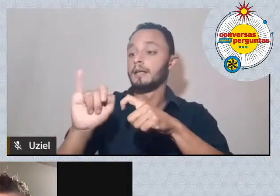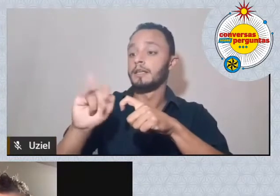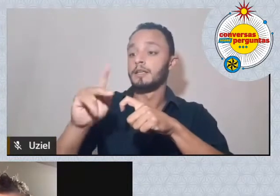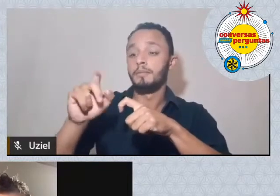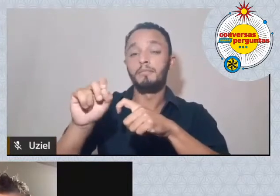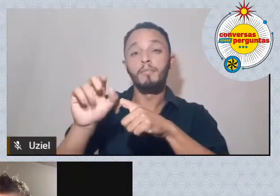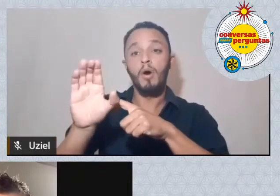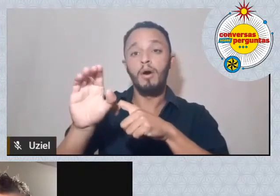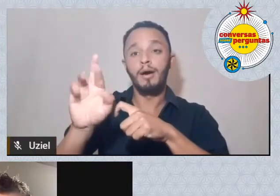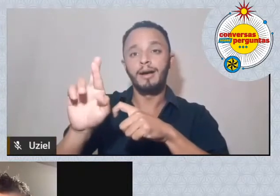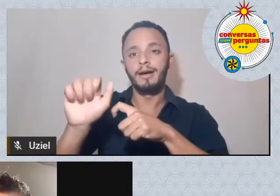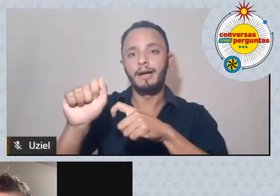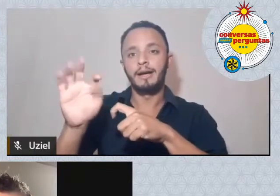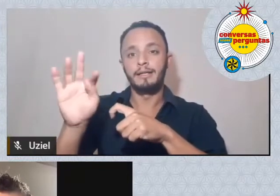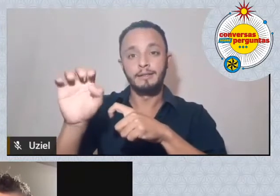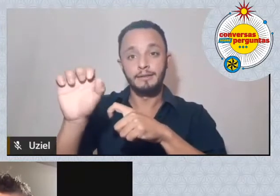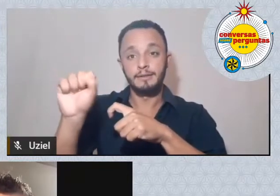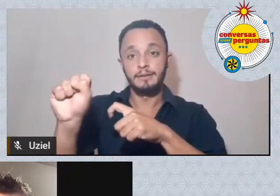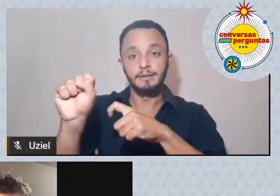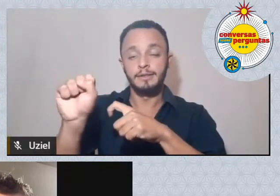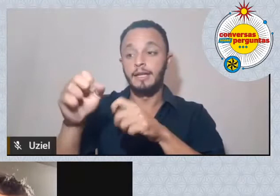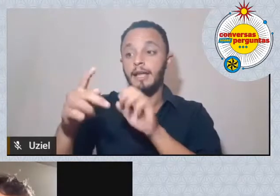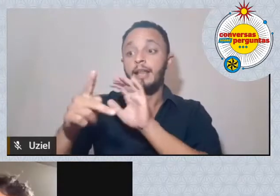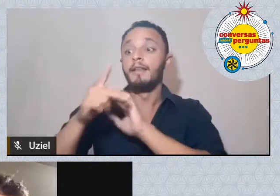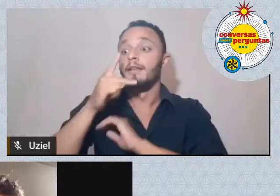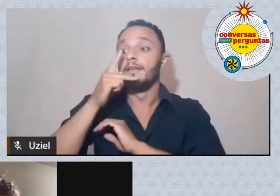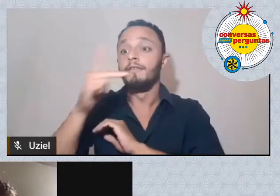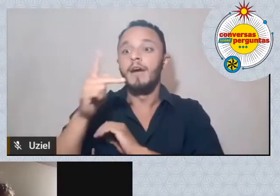como momento de, assim, de máximo